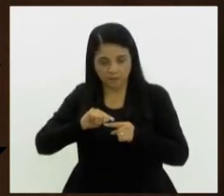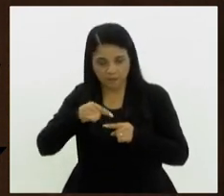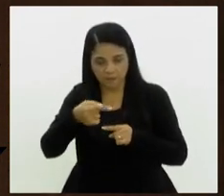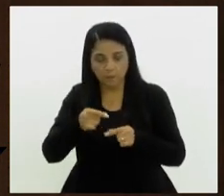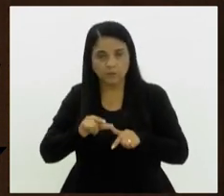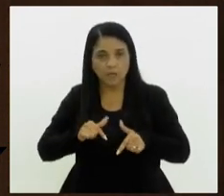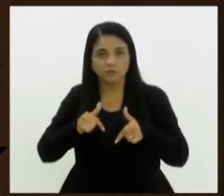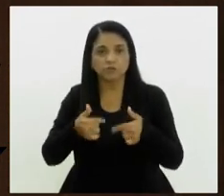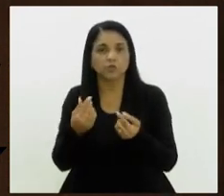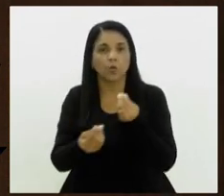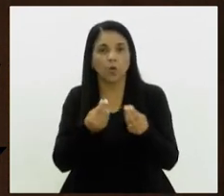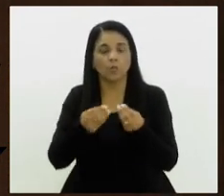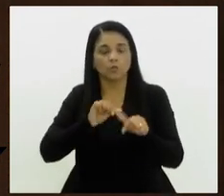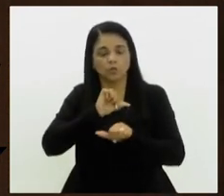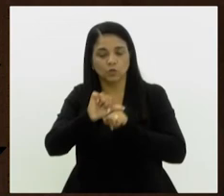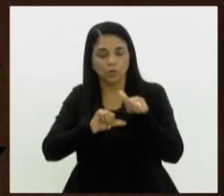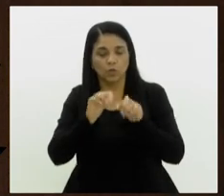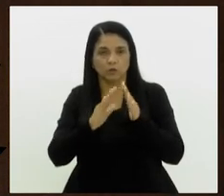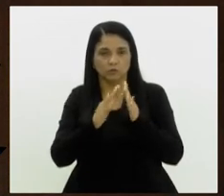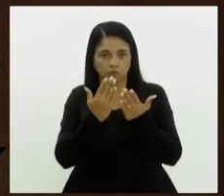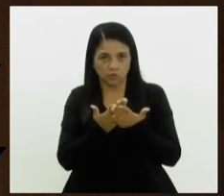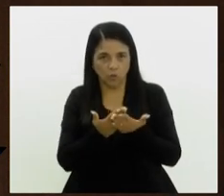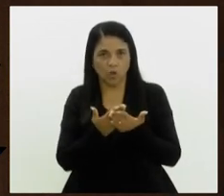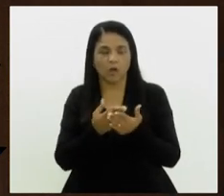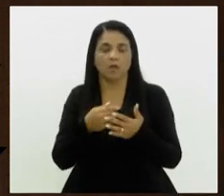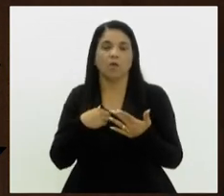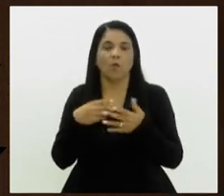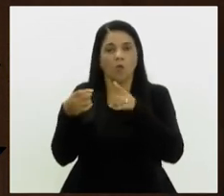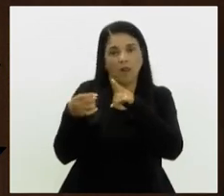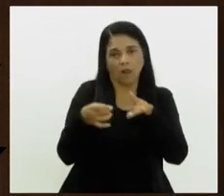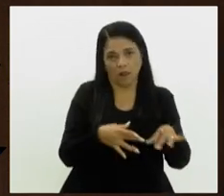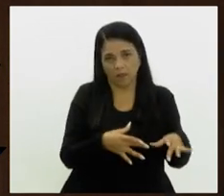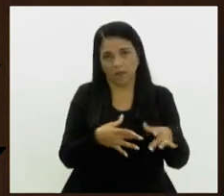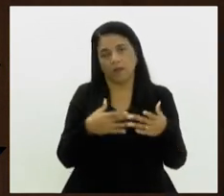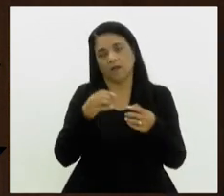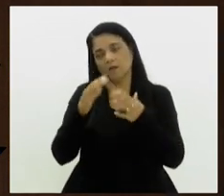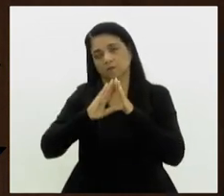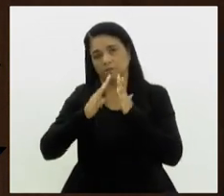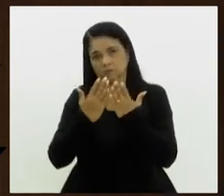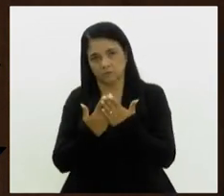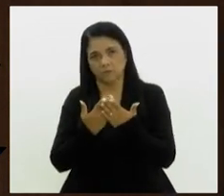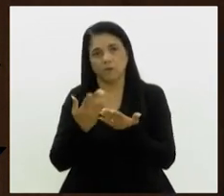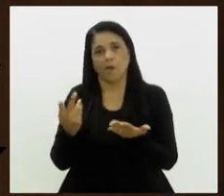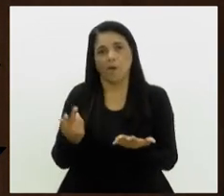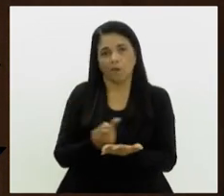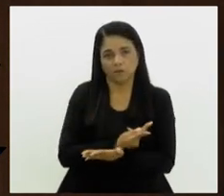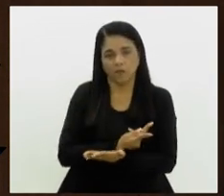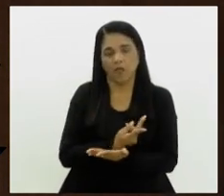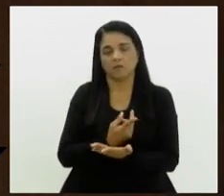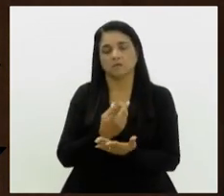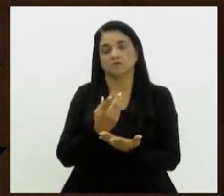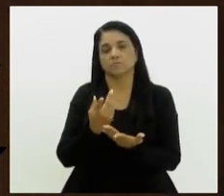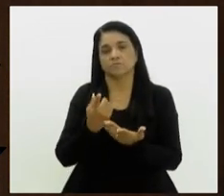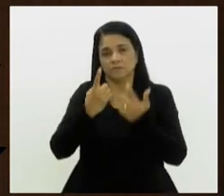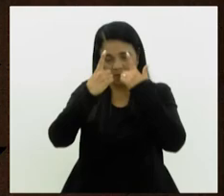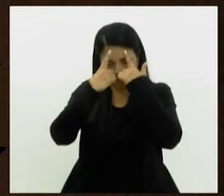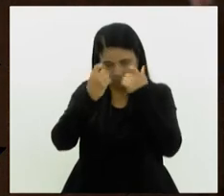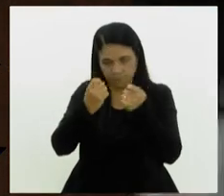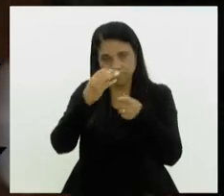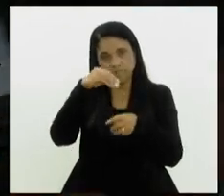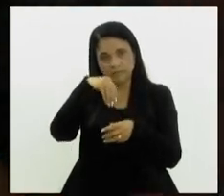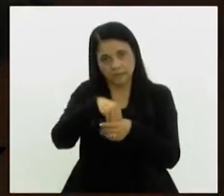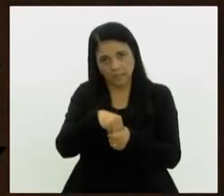inclusive, troca de escola, evasão, que muitas vezes acontece nos casos de agressão ou